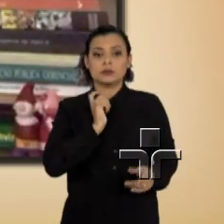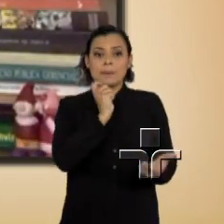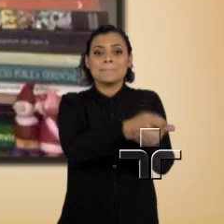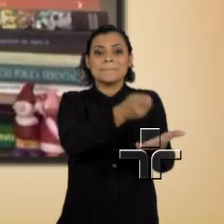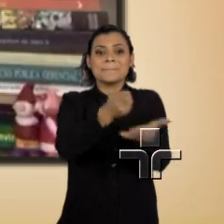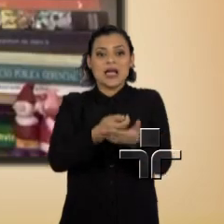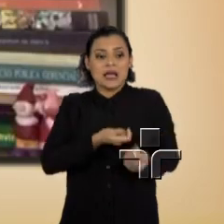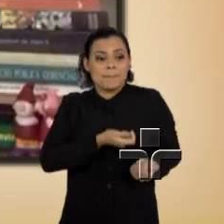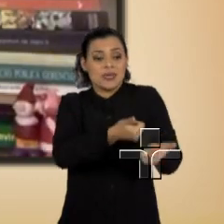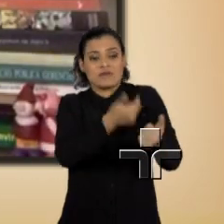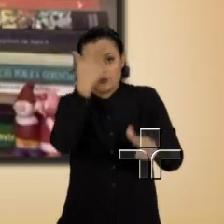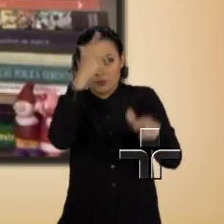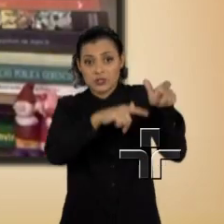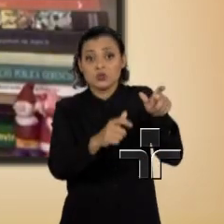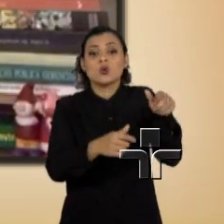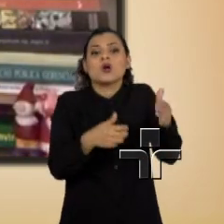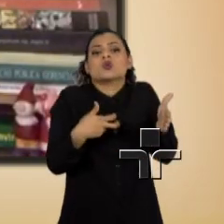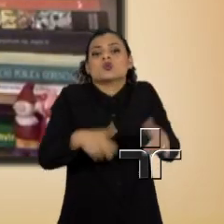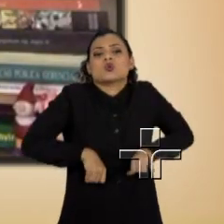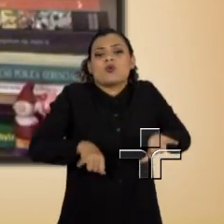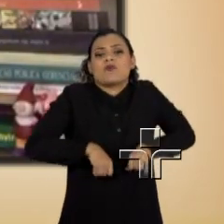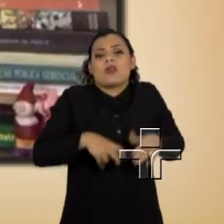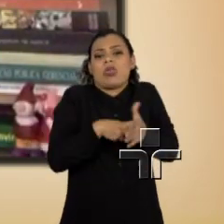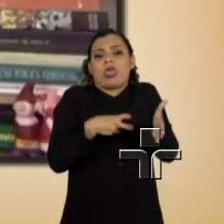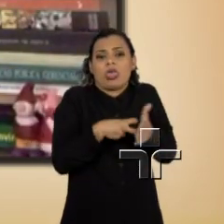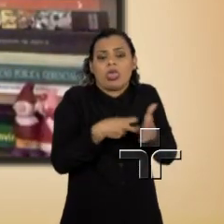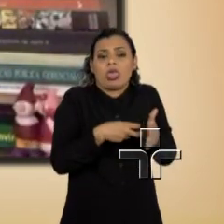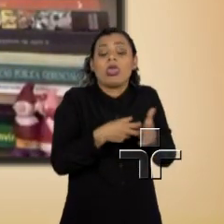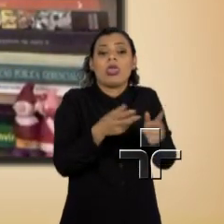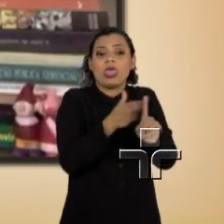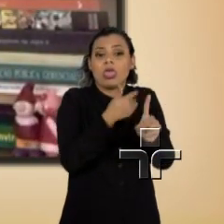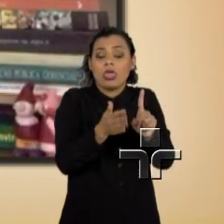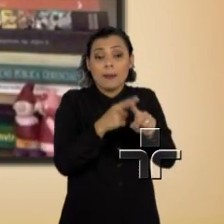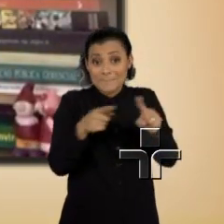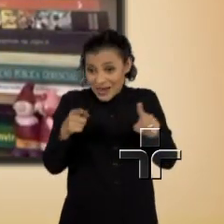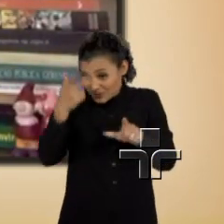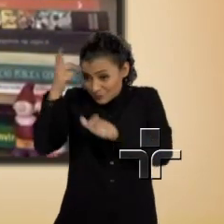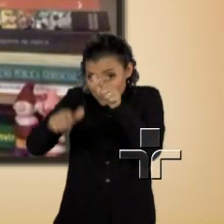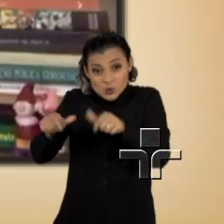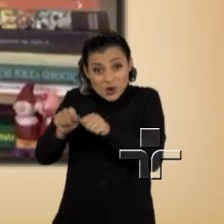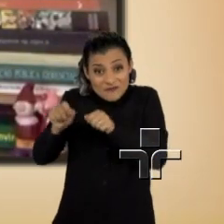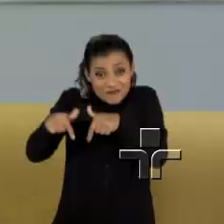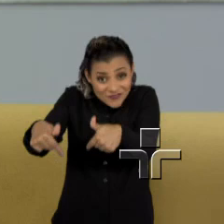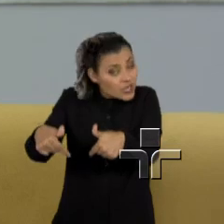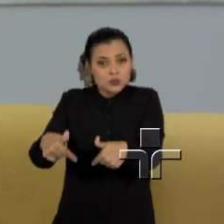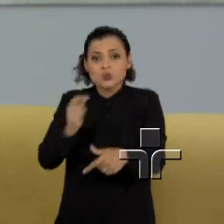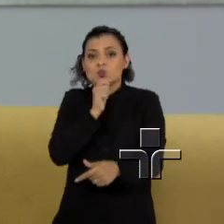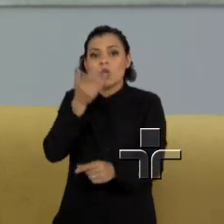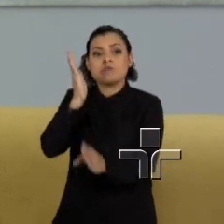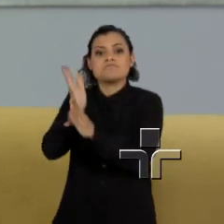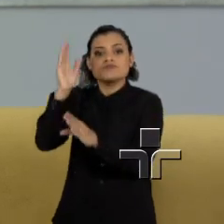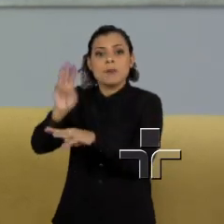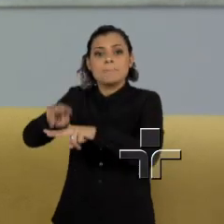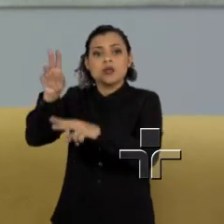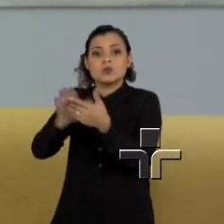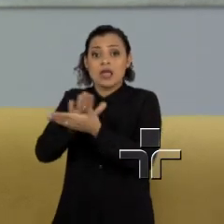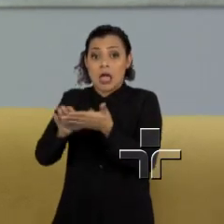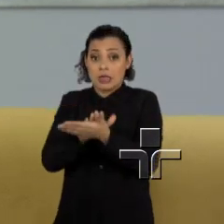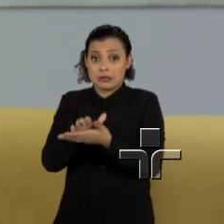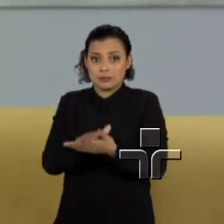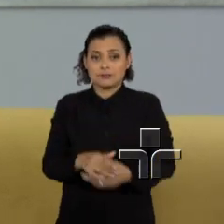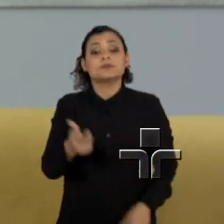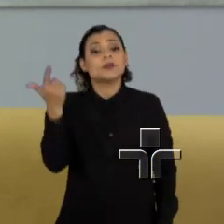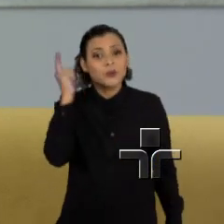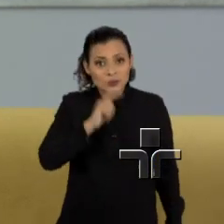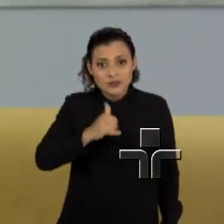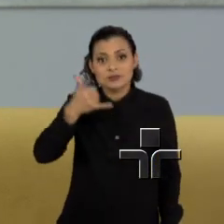vítimas da ditadura, mas não há a responsabilização criminal dos agentes da ditadura. A gente conseguiu retomar